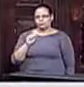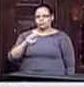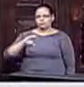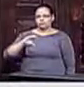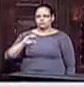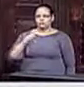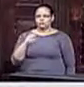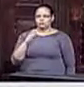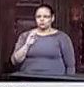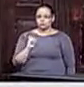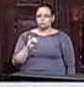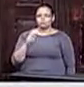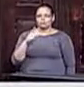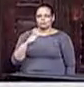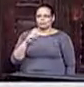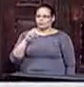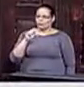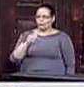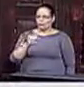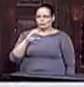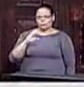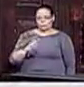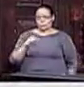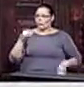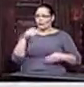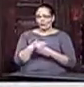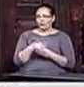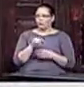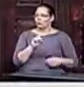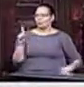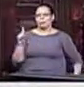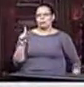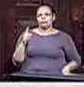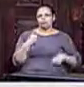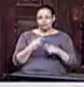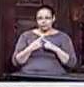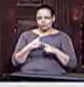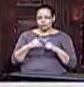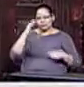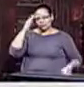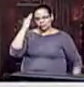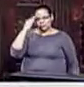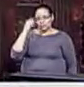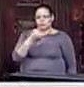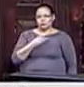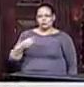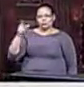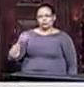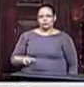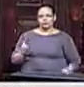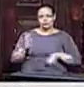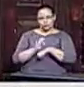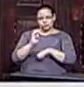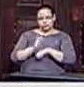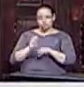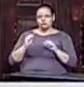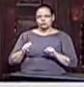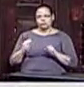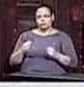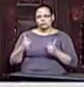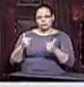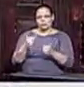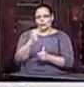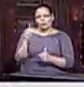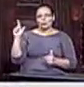Presidente, o PSC encaminha o voto não por entender que no mérito o governo do Estado poderia ter avançado em outras